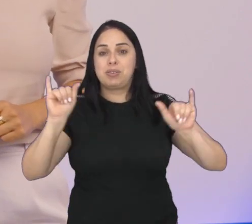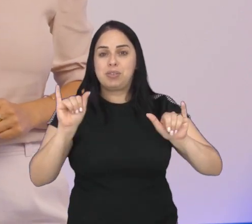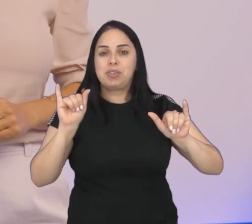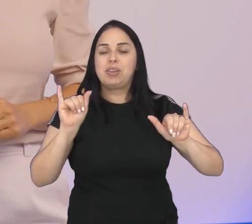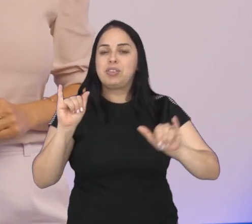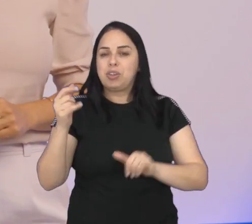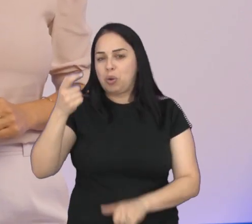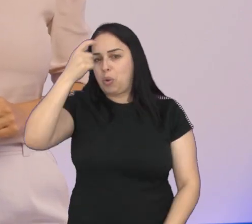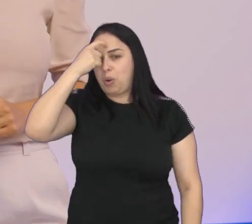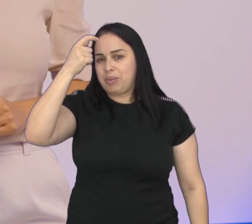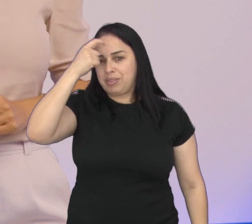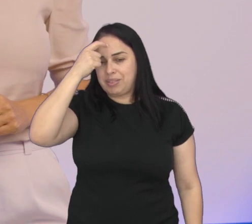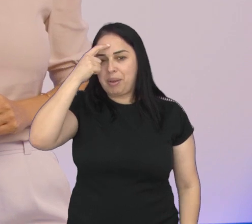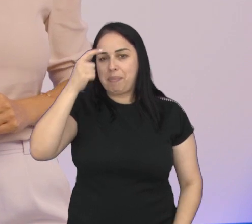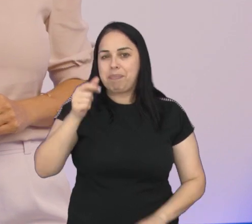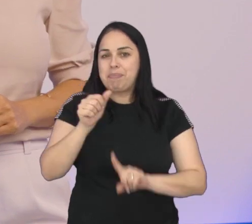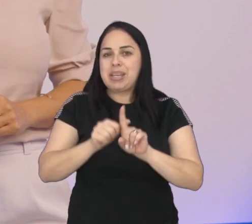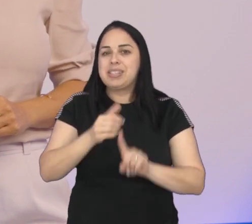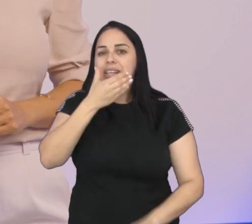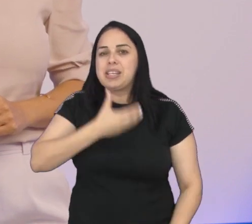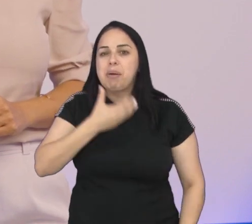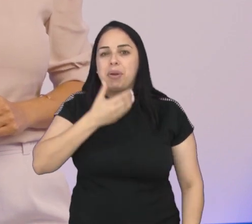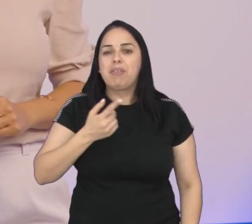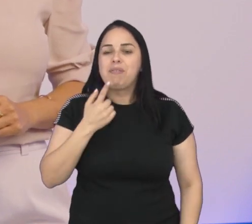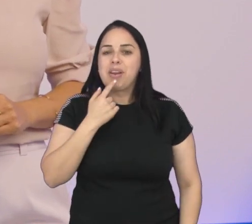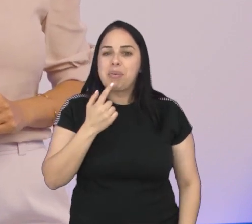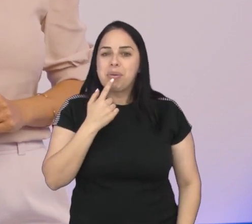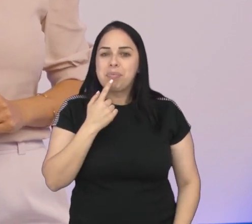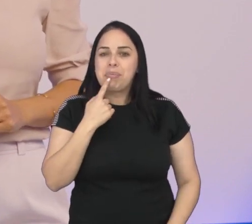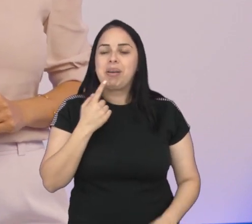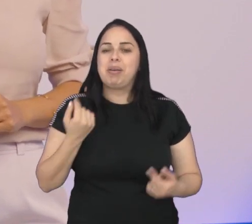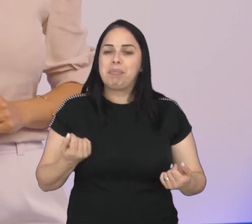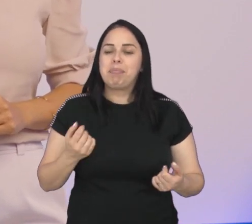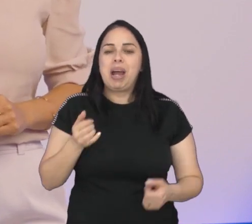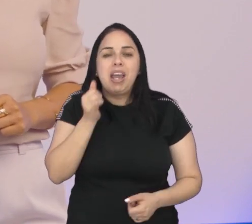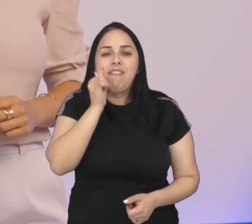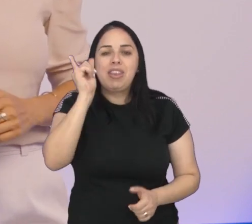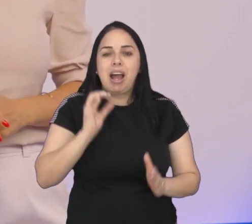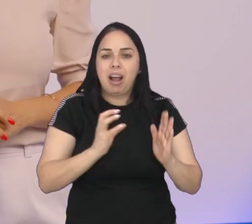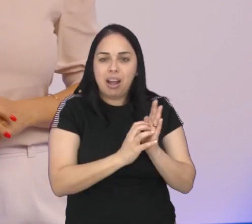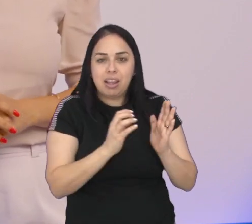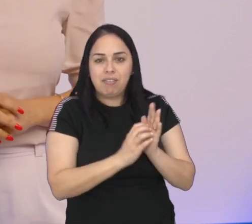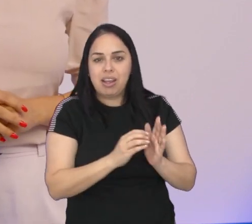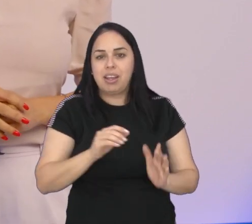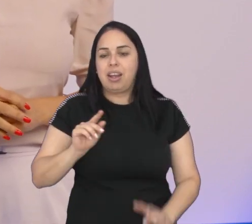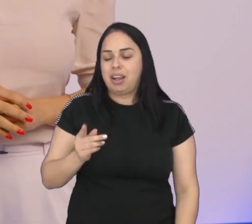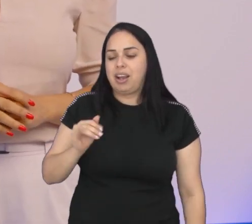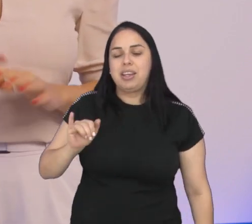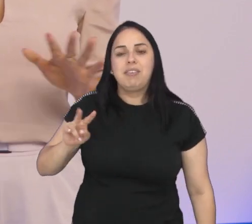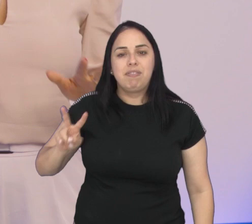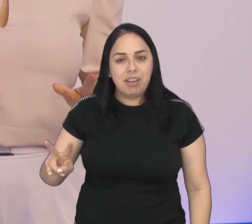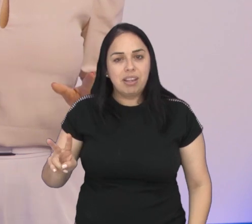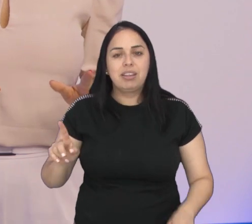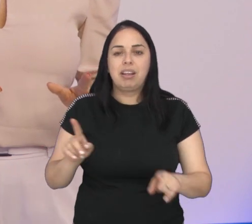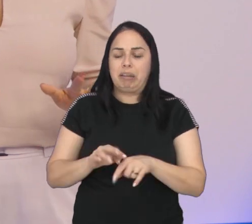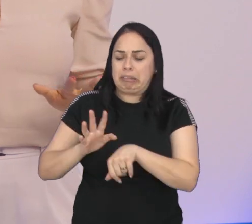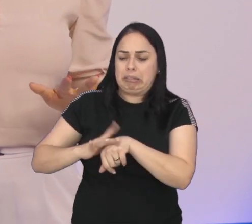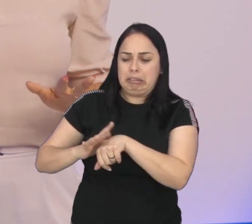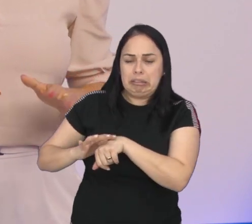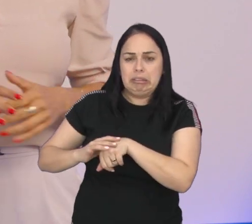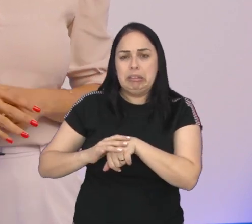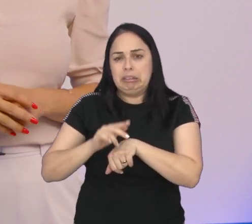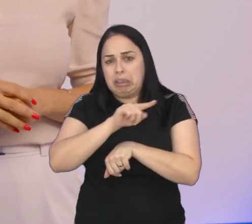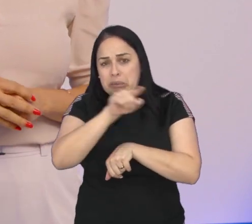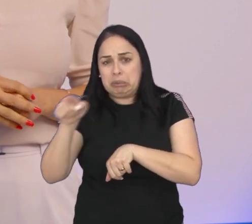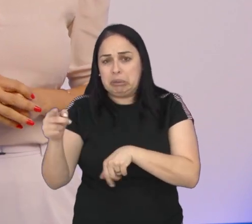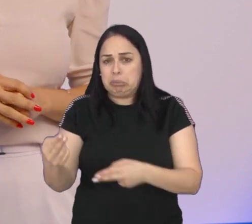campanha de conscientização importante, o Dezembro Vermelho, voltado para a prevenção do HIV e AIDS. Falar sobre essa doença